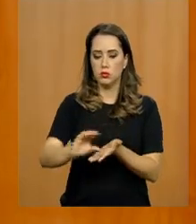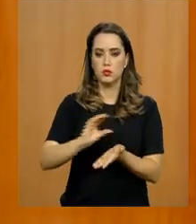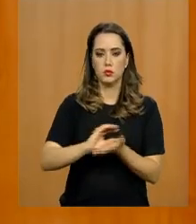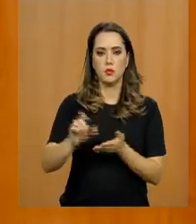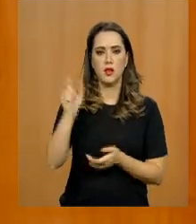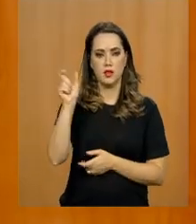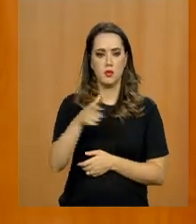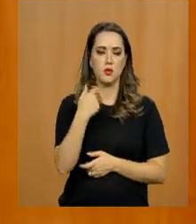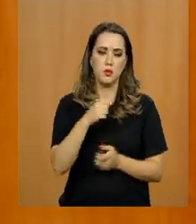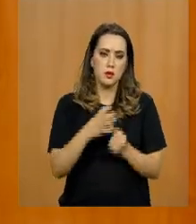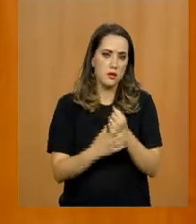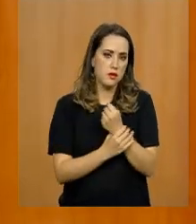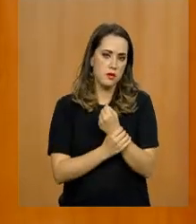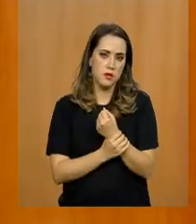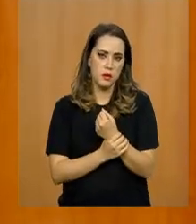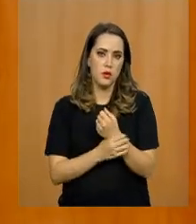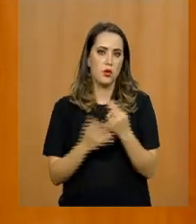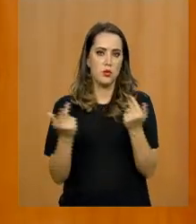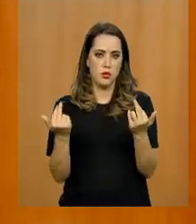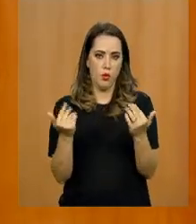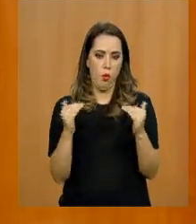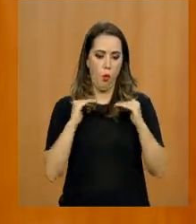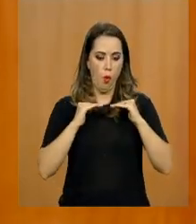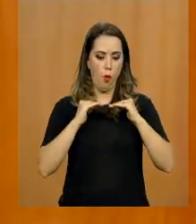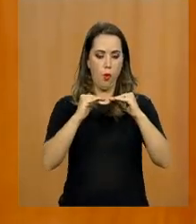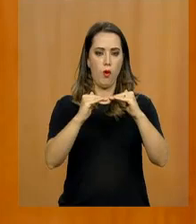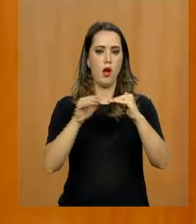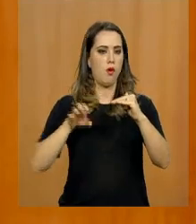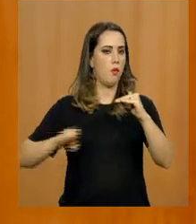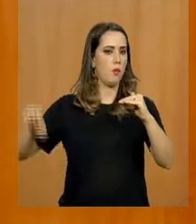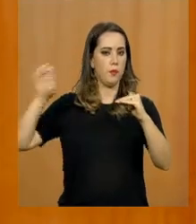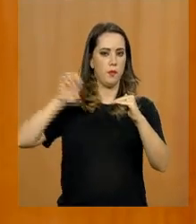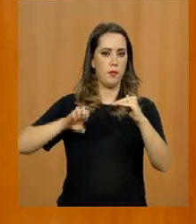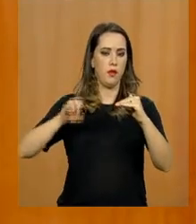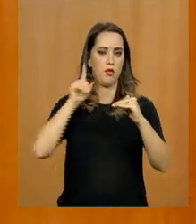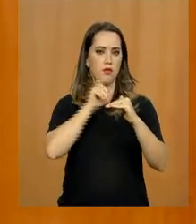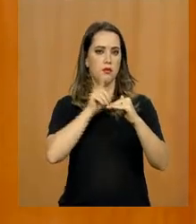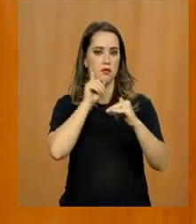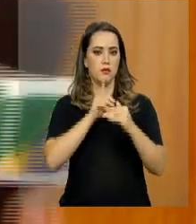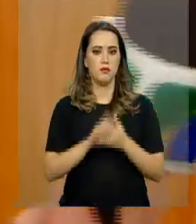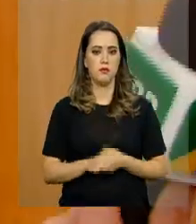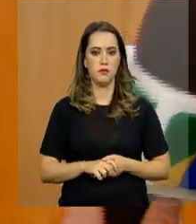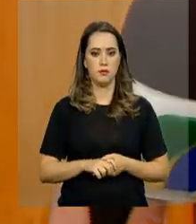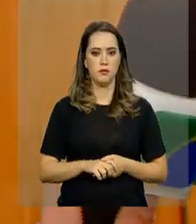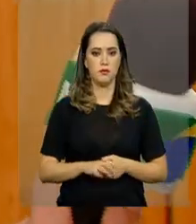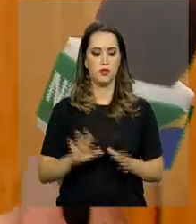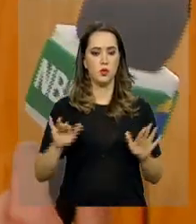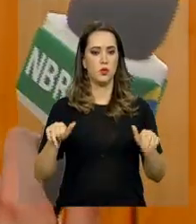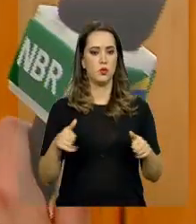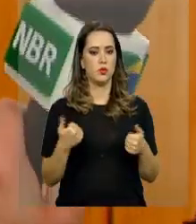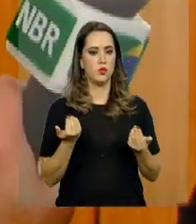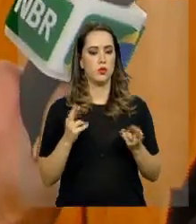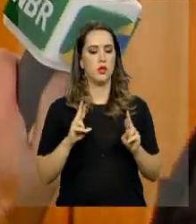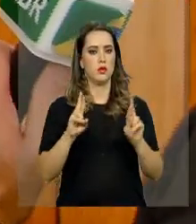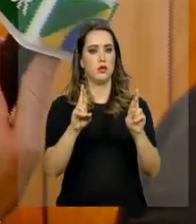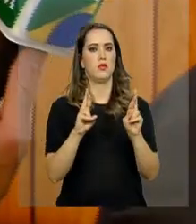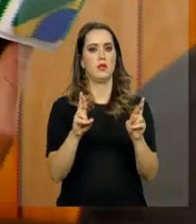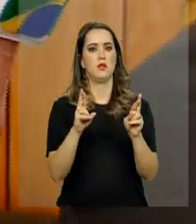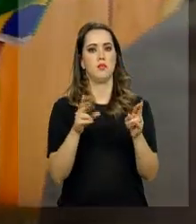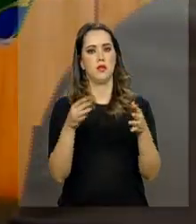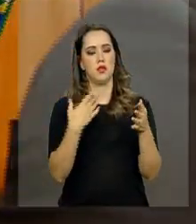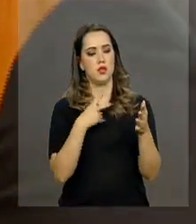precisa ter a segurança no padrão por exemplo da europa dos estados unidos e com a previsão de cronograma